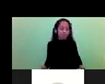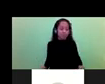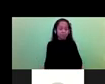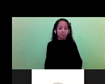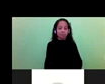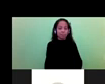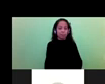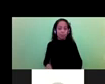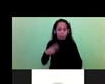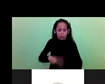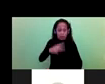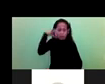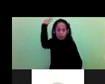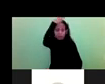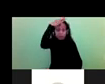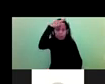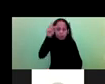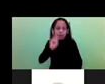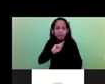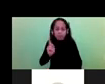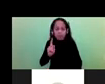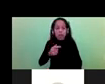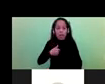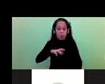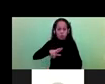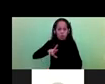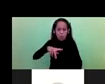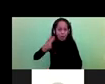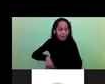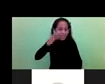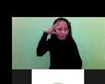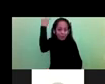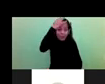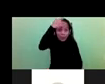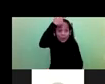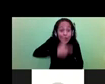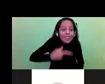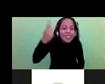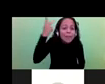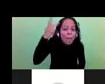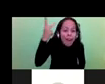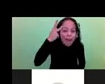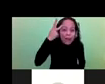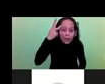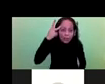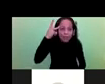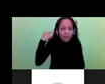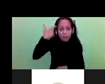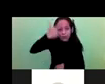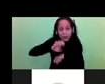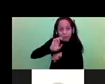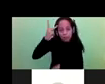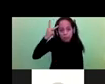Ela não é daqui do estado, eu também não sou daqui, eu sou paulista, então ela não é daqui do estado, ela é de